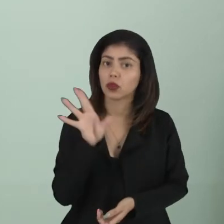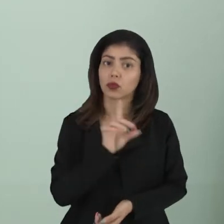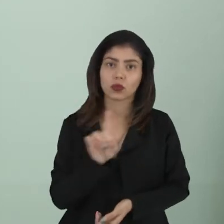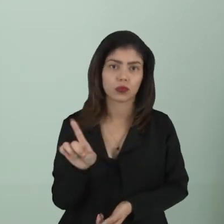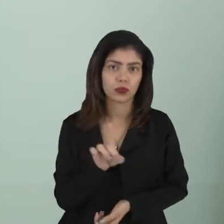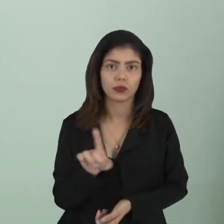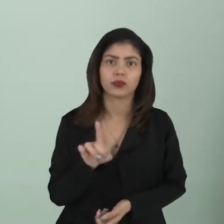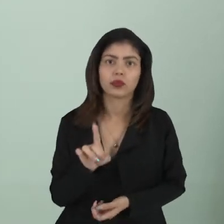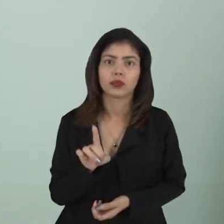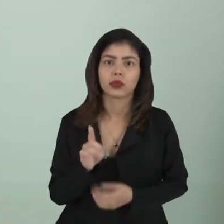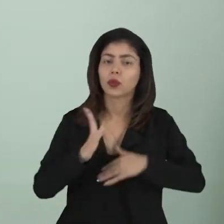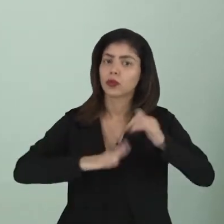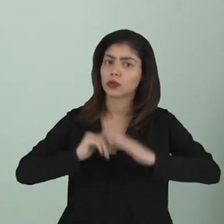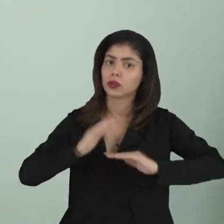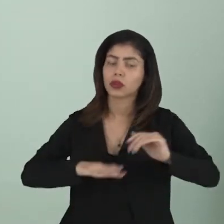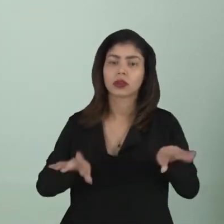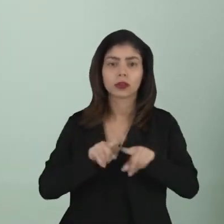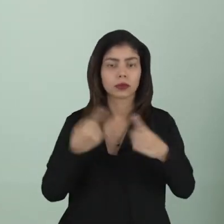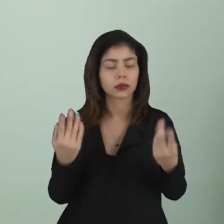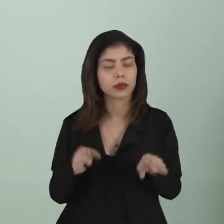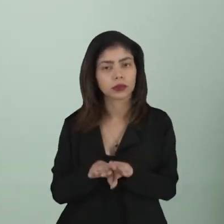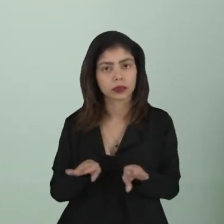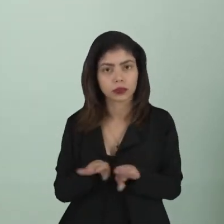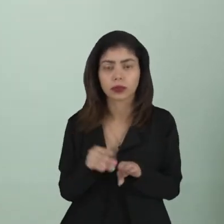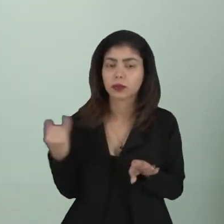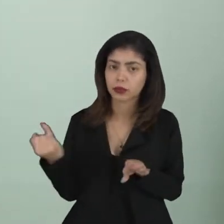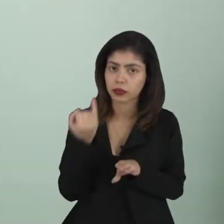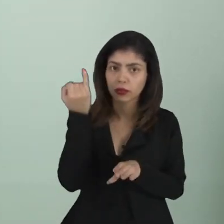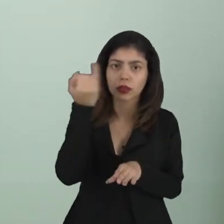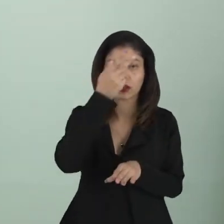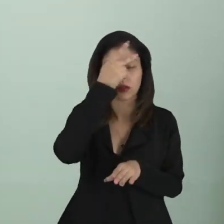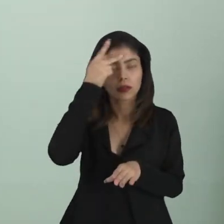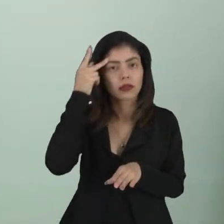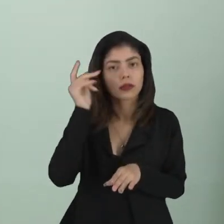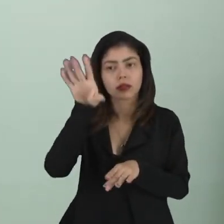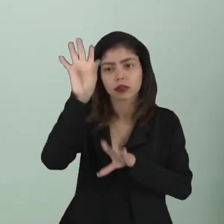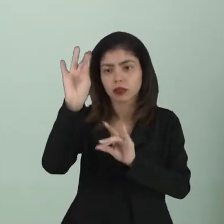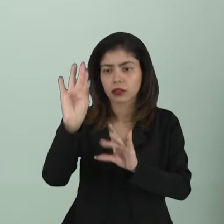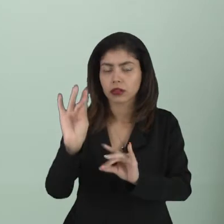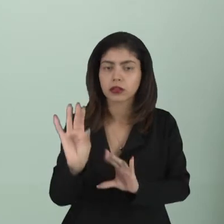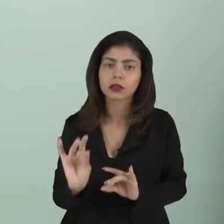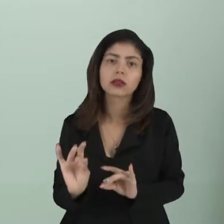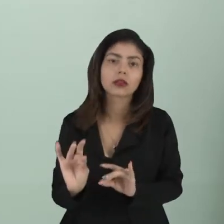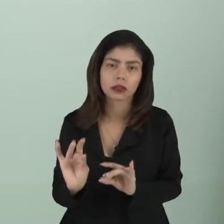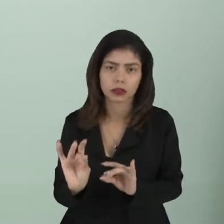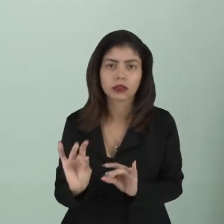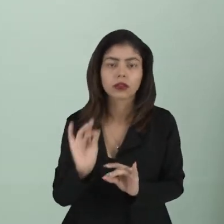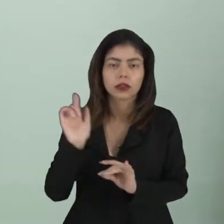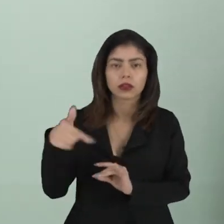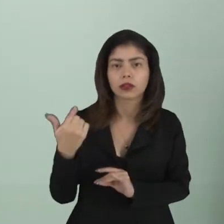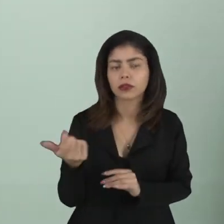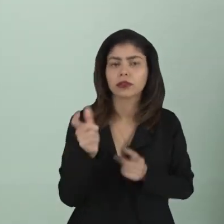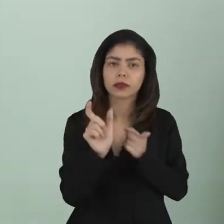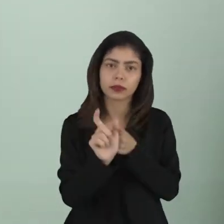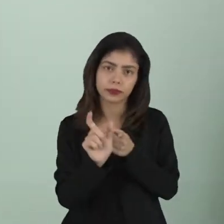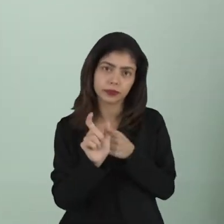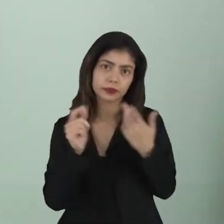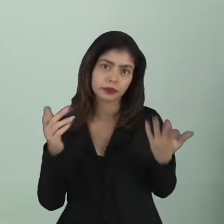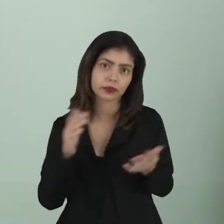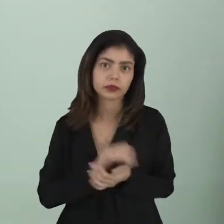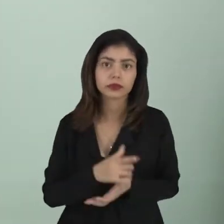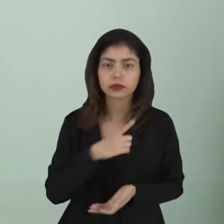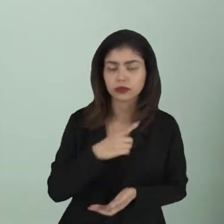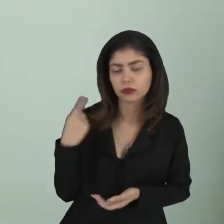no âmbito profissional, mas inclusive nas tarefas pessoais que os indivíduos, ou, em outras palavras, que